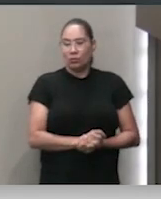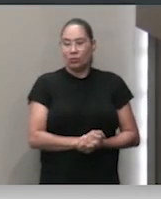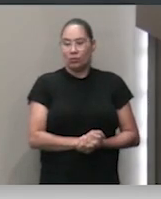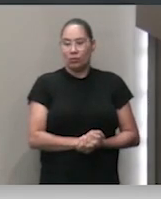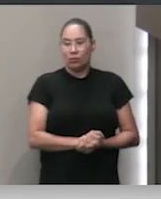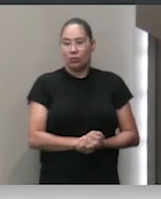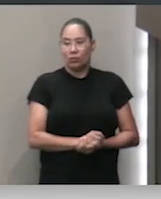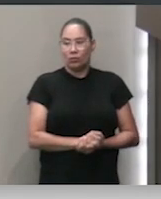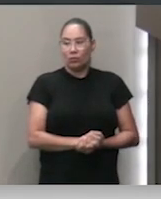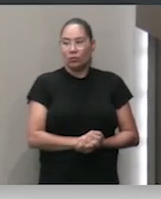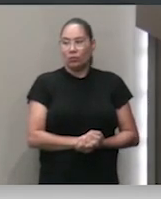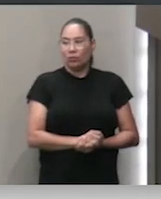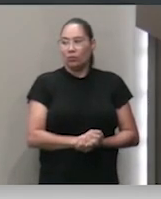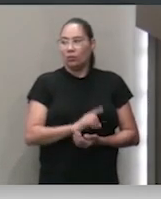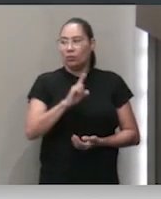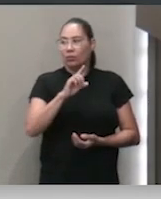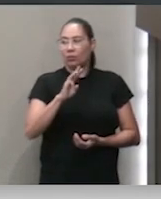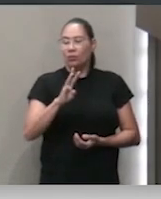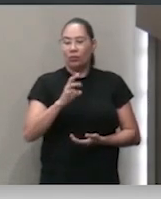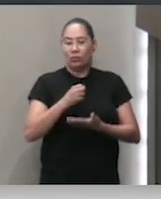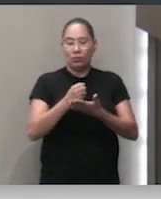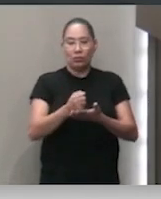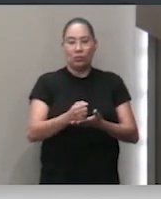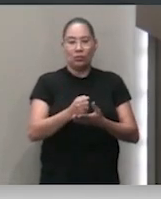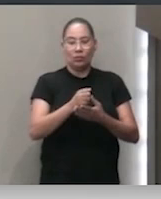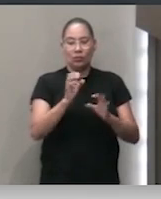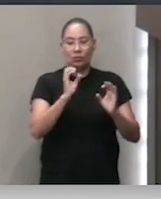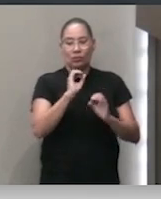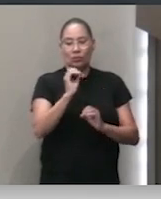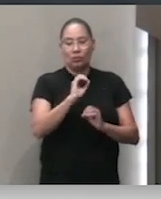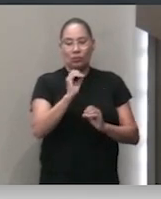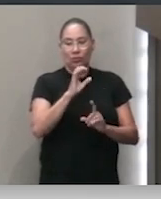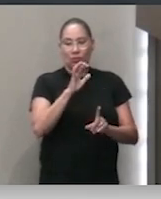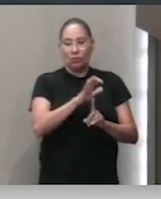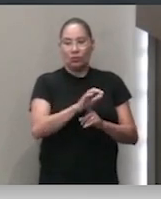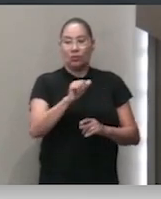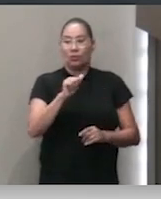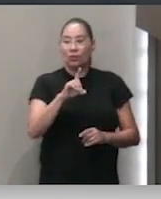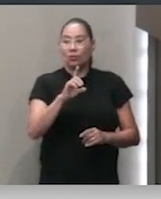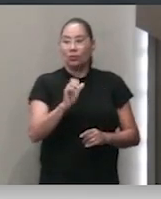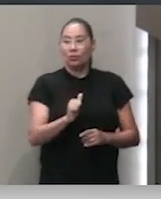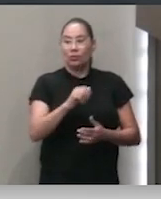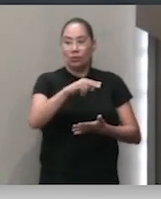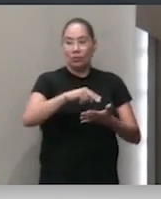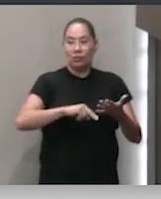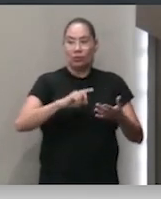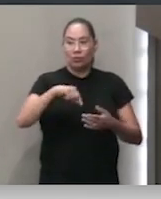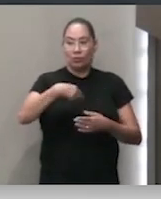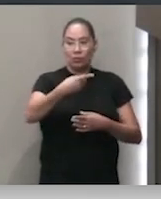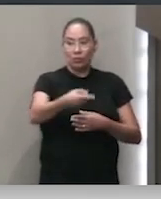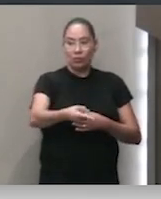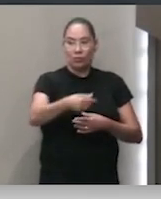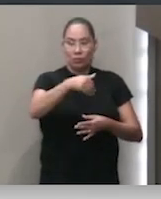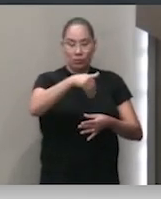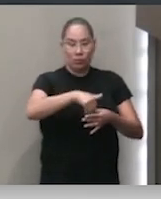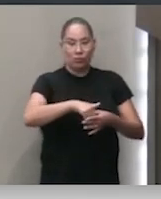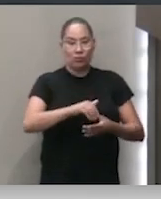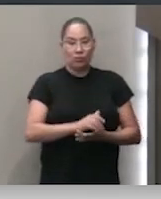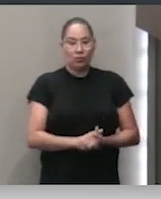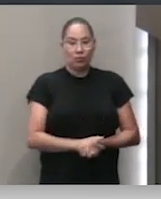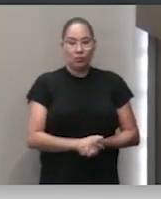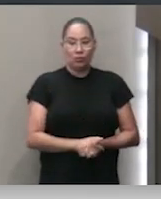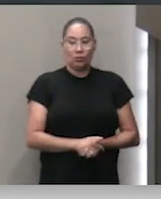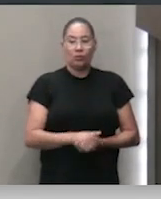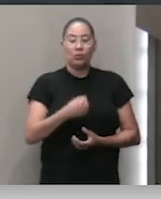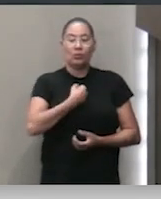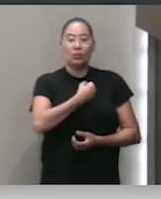13 votos favoráveis, 0 voto contrário. Peço à vereadora Ada Cristina que faça a leitura da próxima moção.